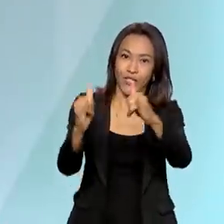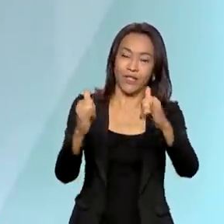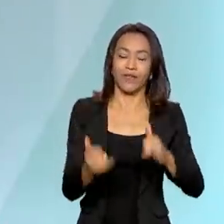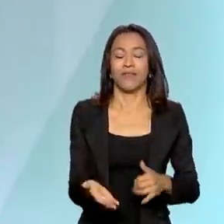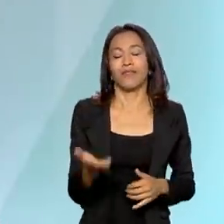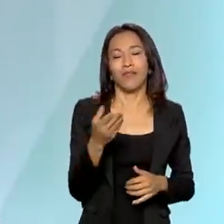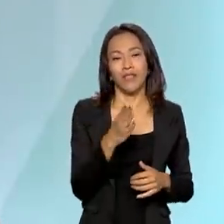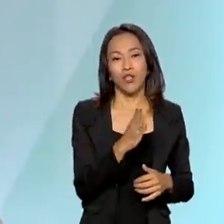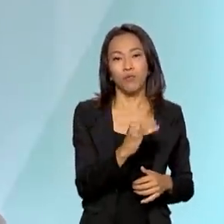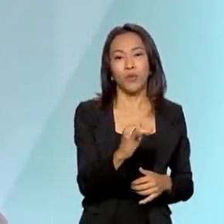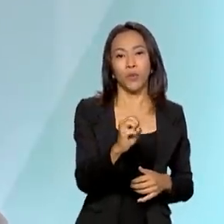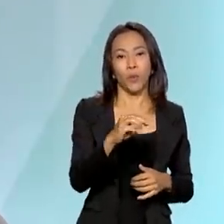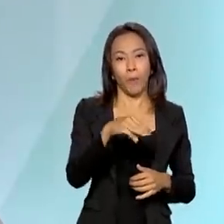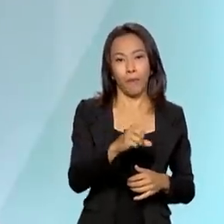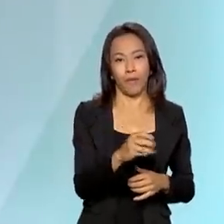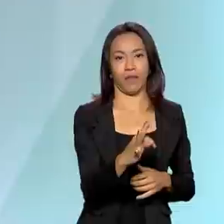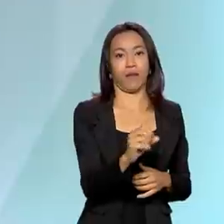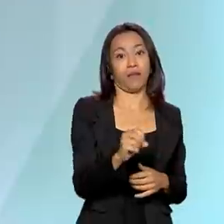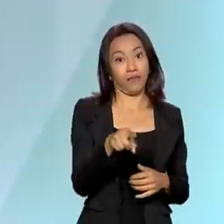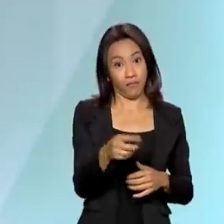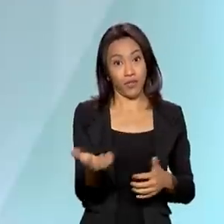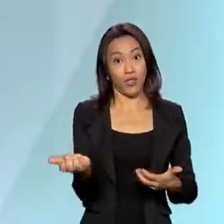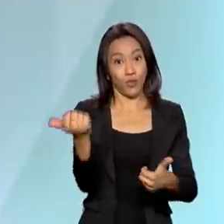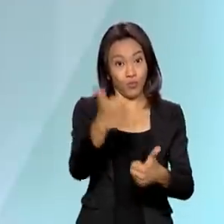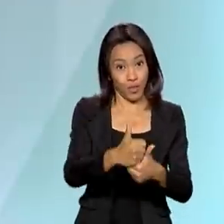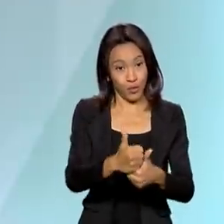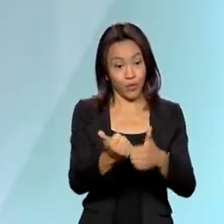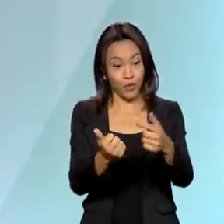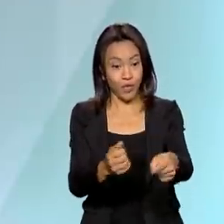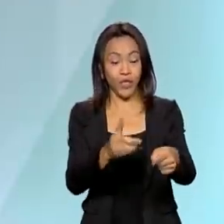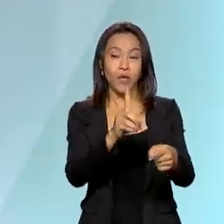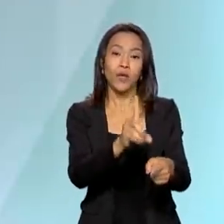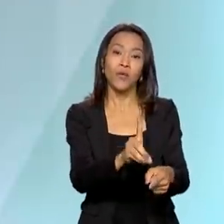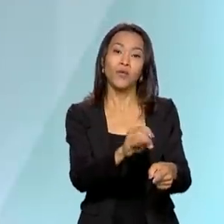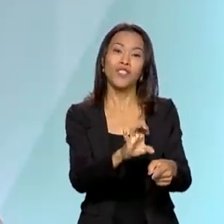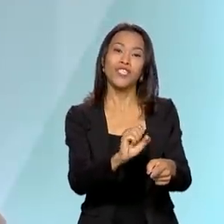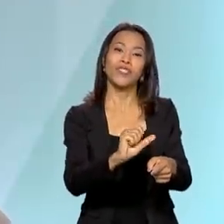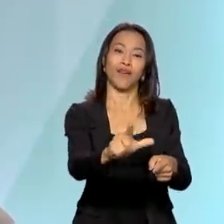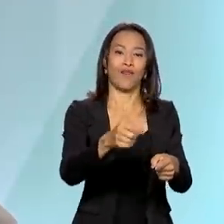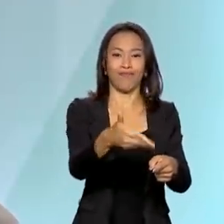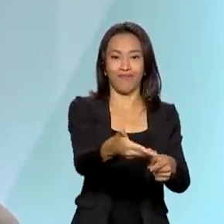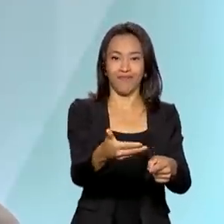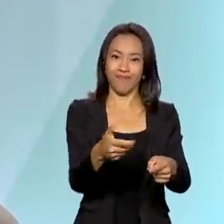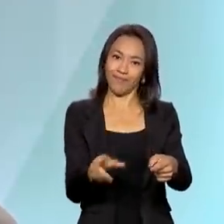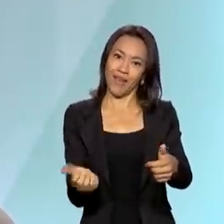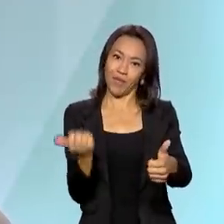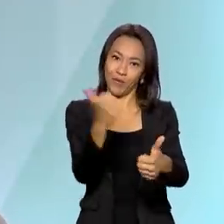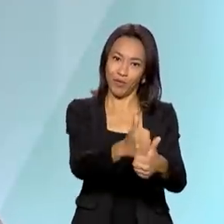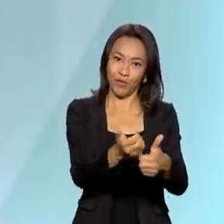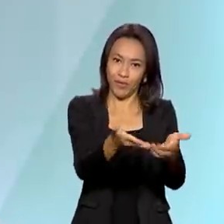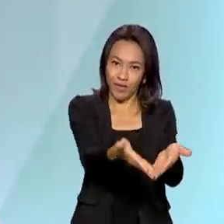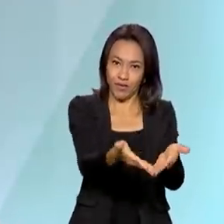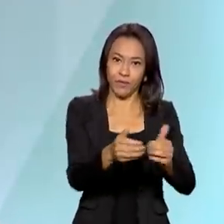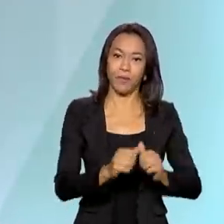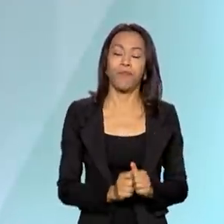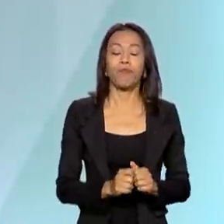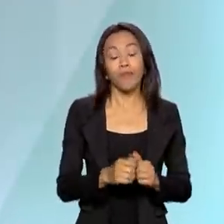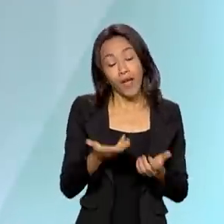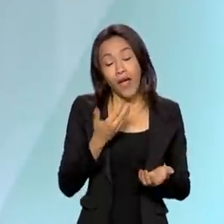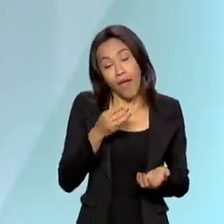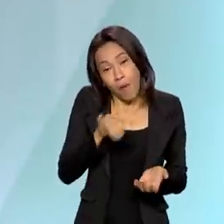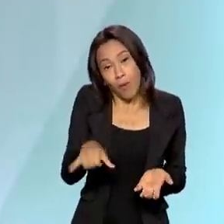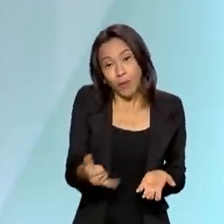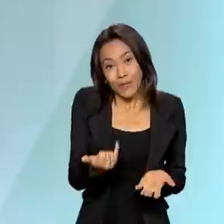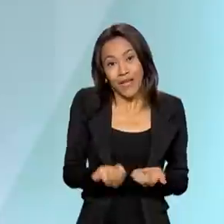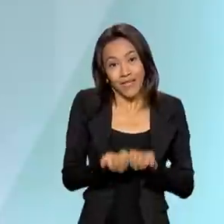biometano é um combustível que pode substituir o diesel nos veículos pesados. Nós entendemos que essa oportunidade está dada e o